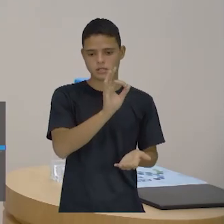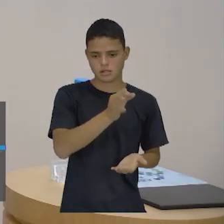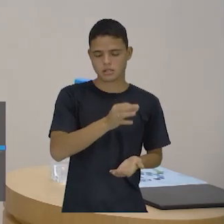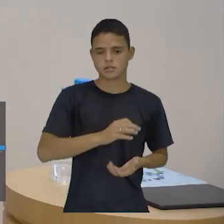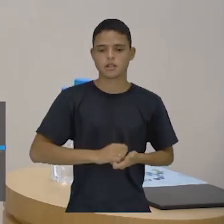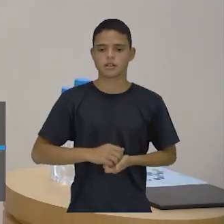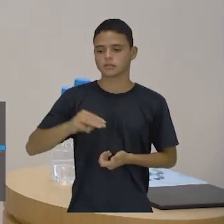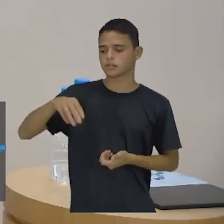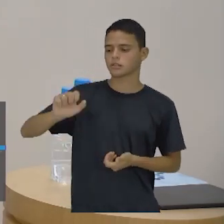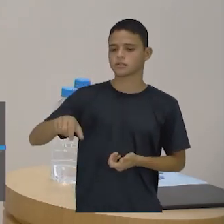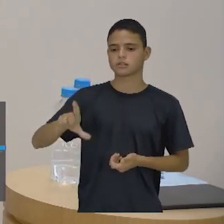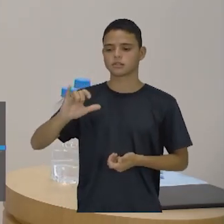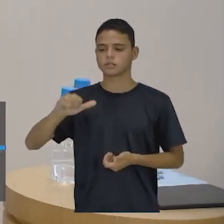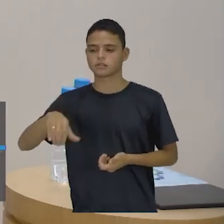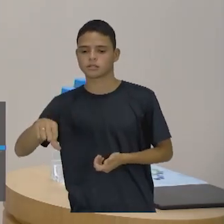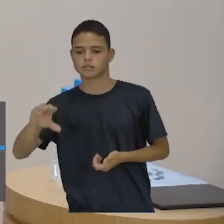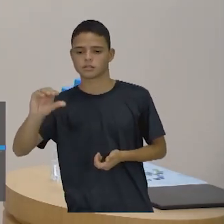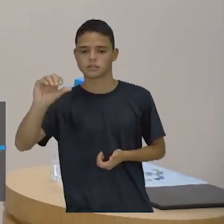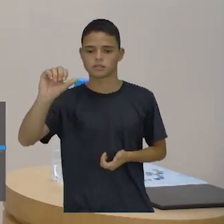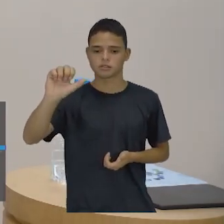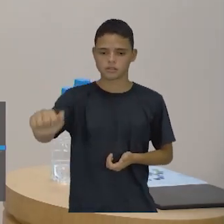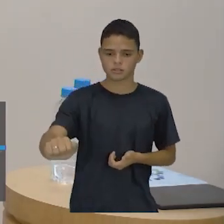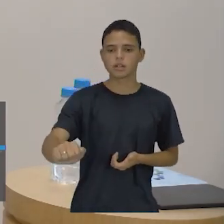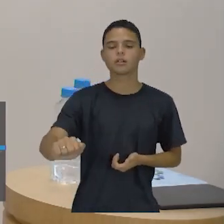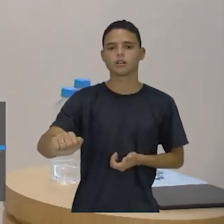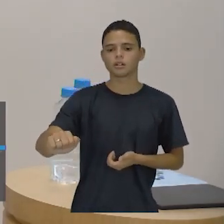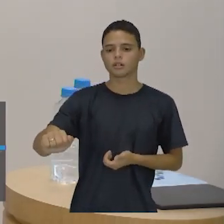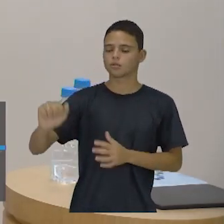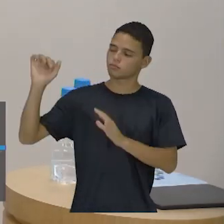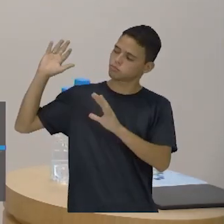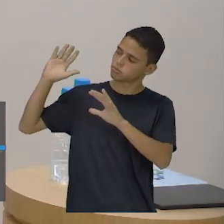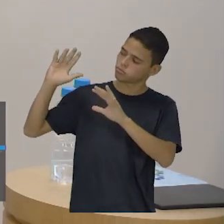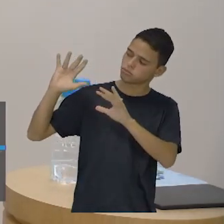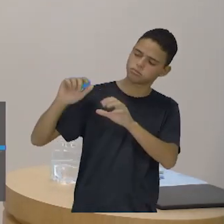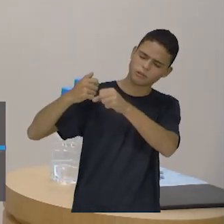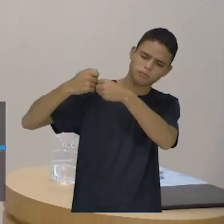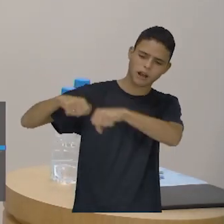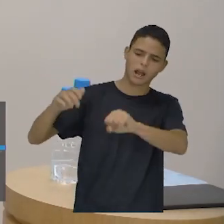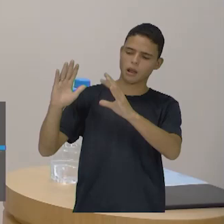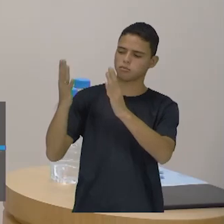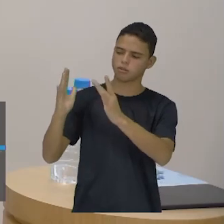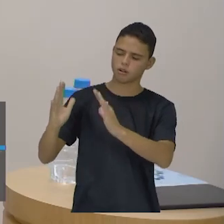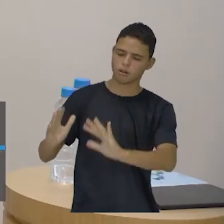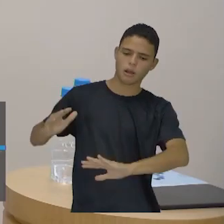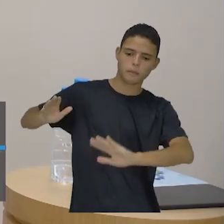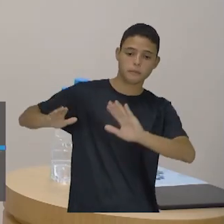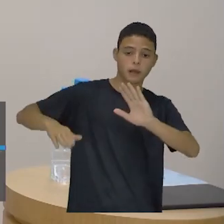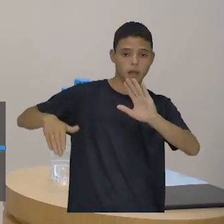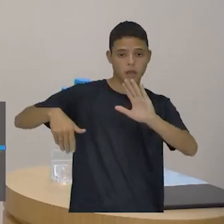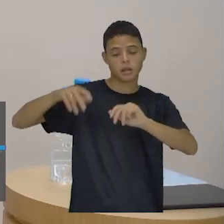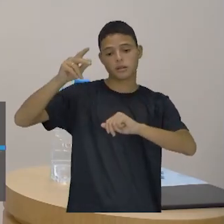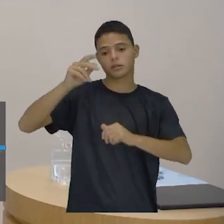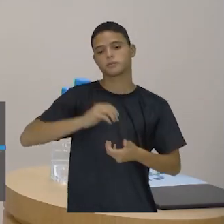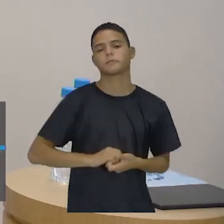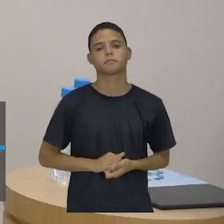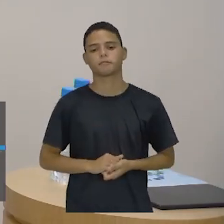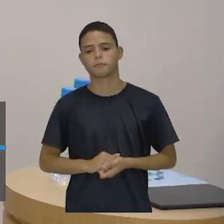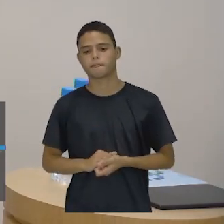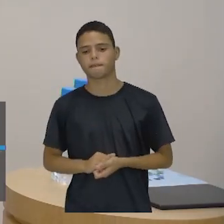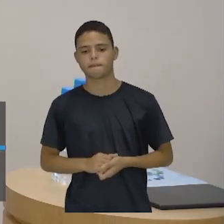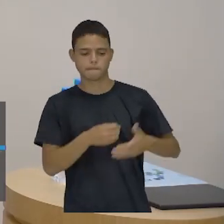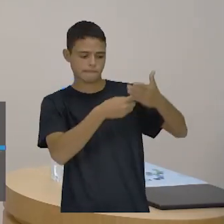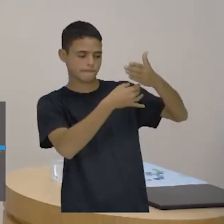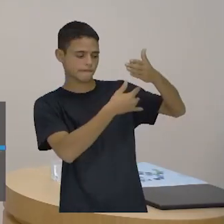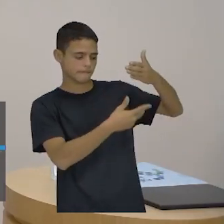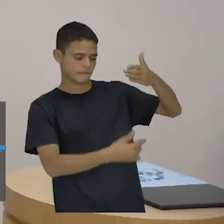mandou: um alien aniquilando uma praia. Obrigado, Melissa, que mandou para a professora Luísa. Mais imagem chegando. Mais imagem,